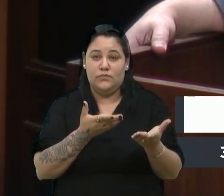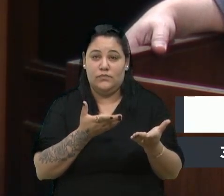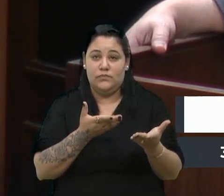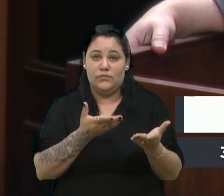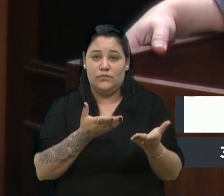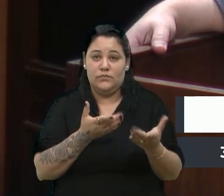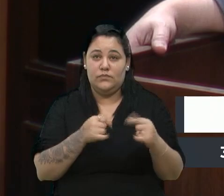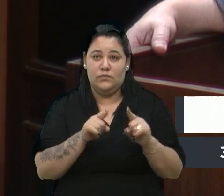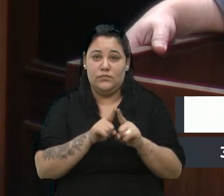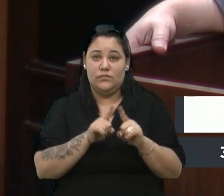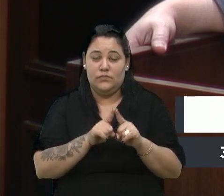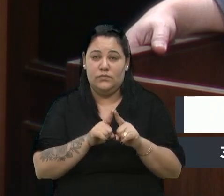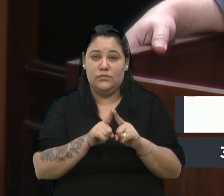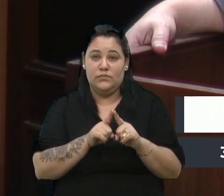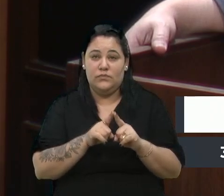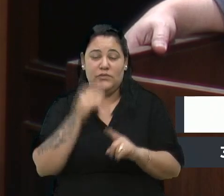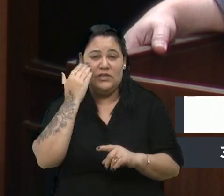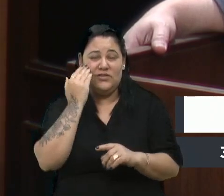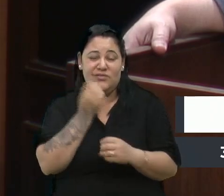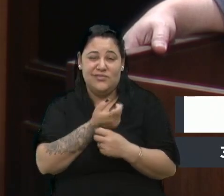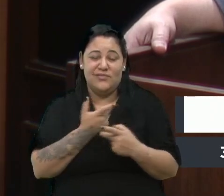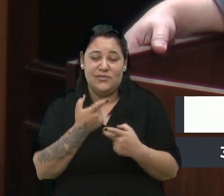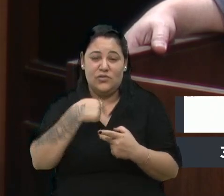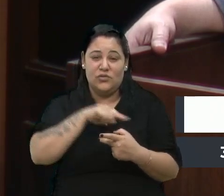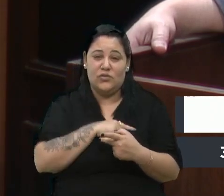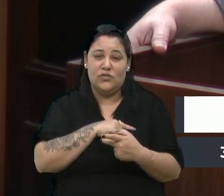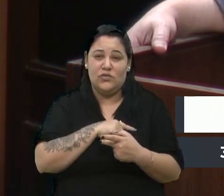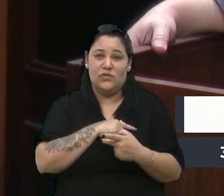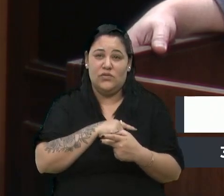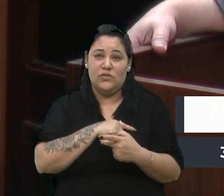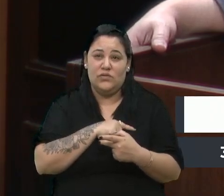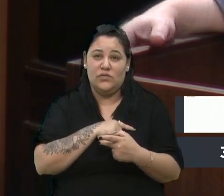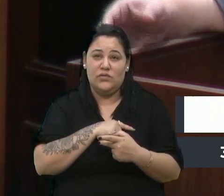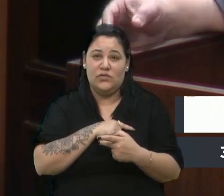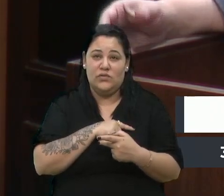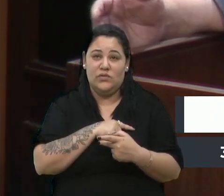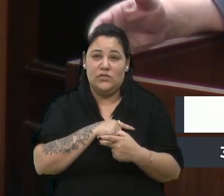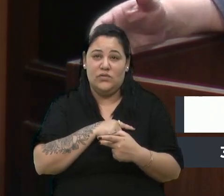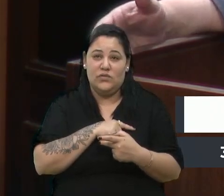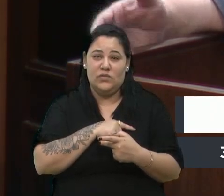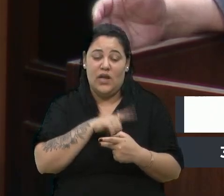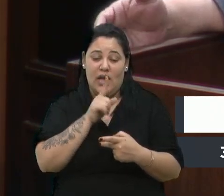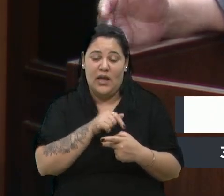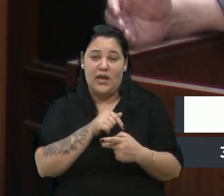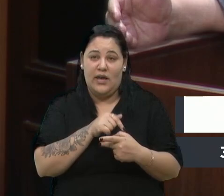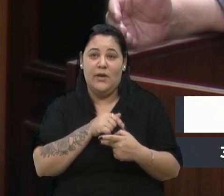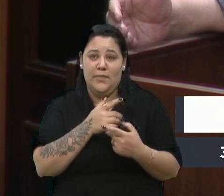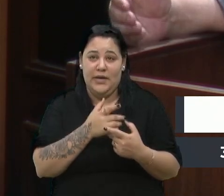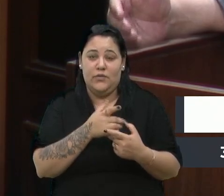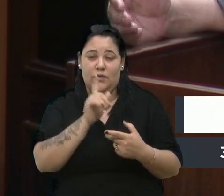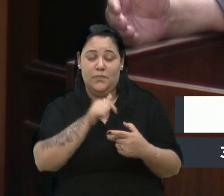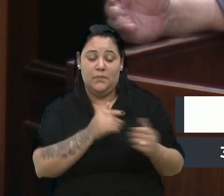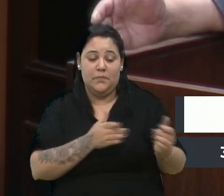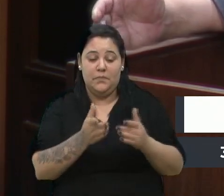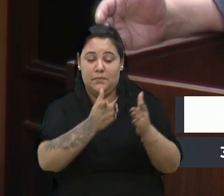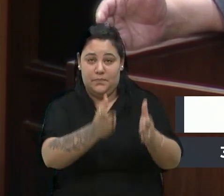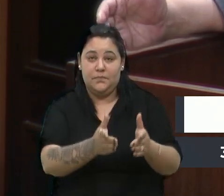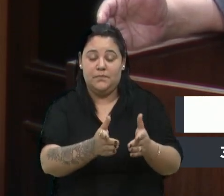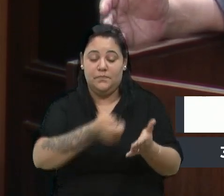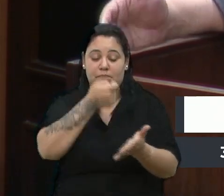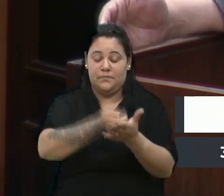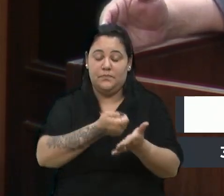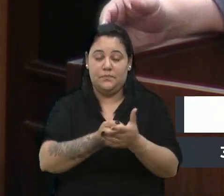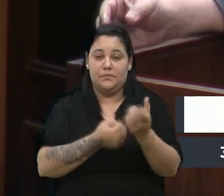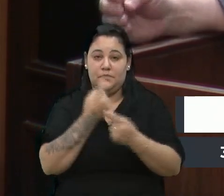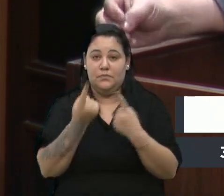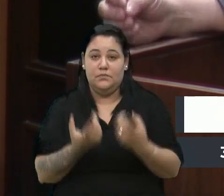pelo entendimento que a gente tem que as PPPs é o caminho para nós tentar, de alguma forma,